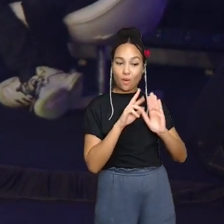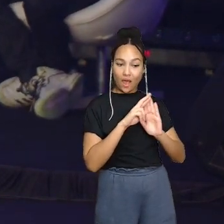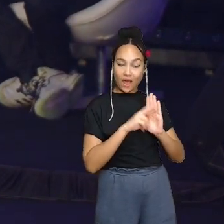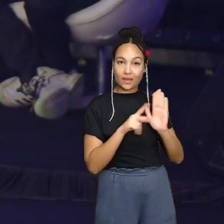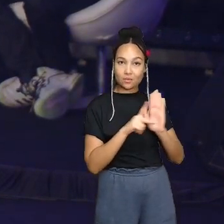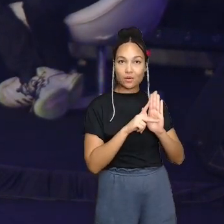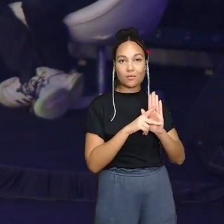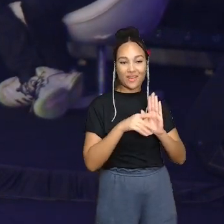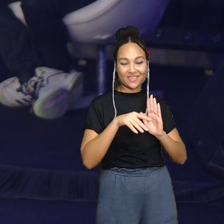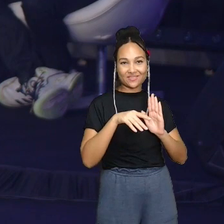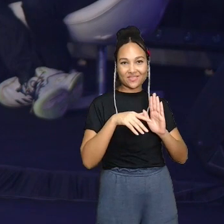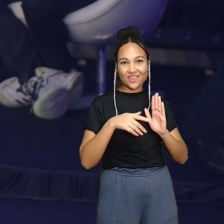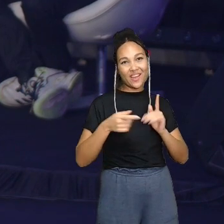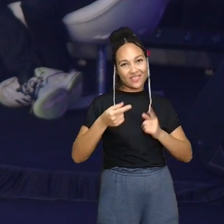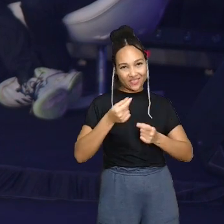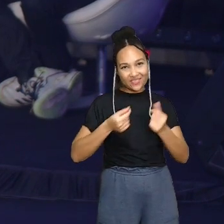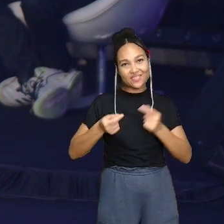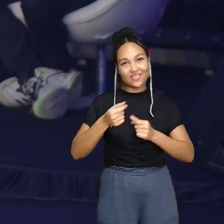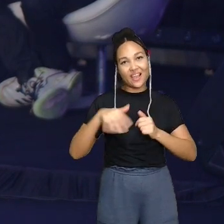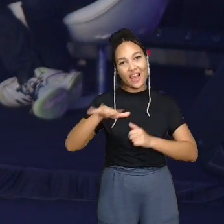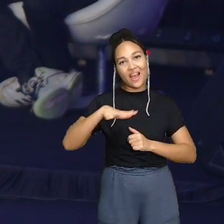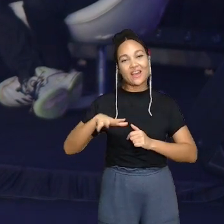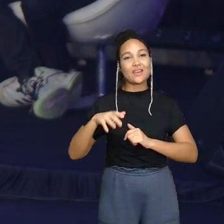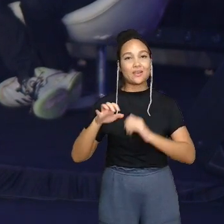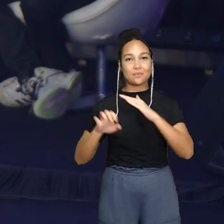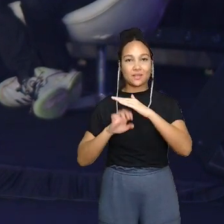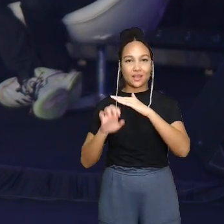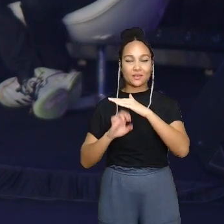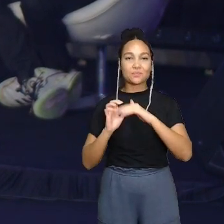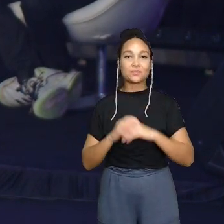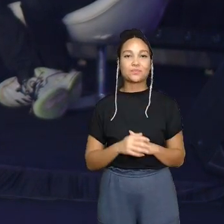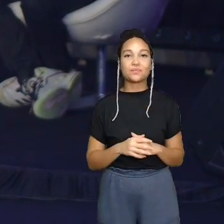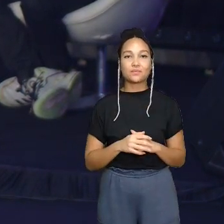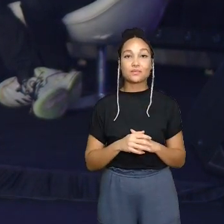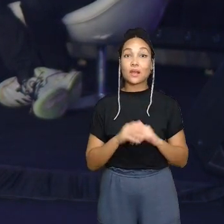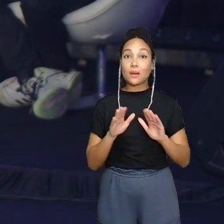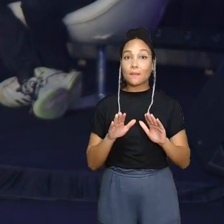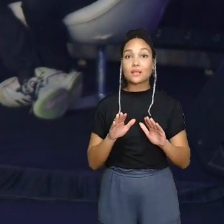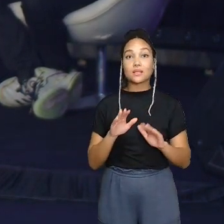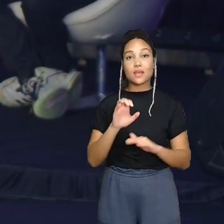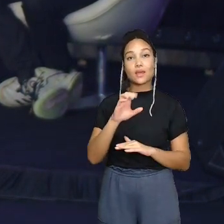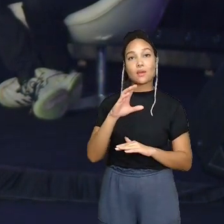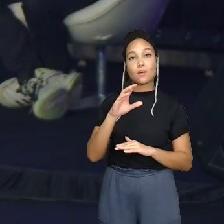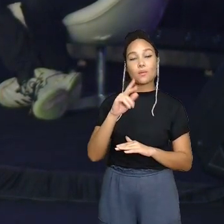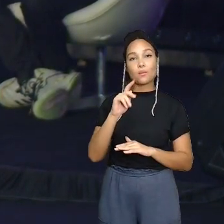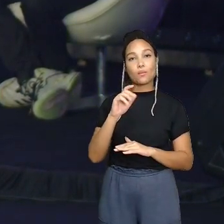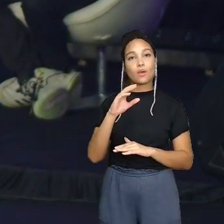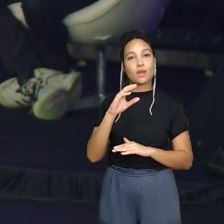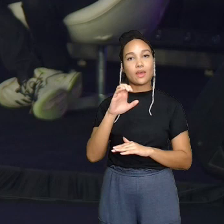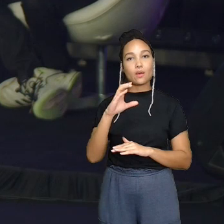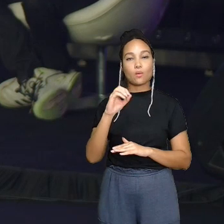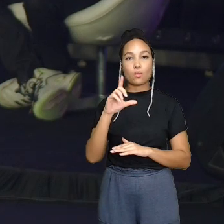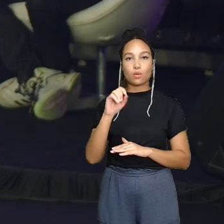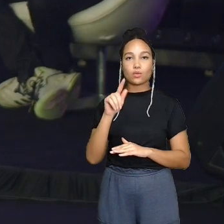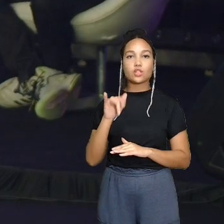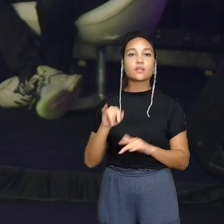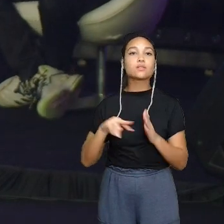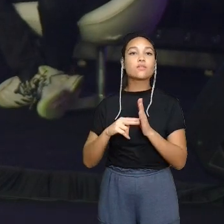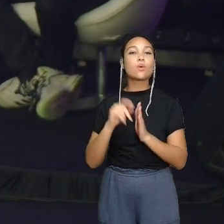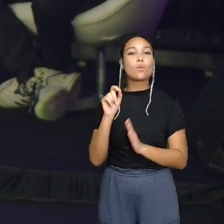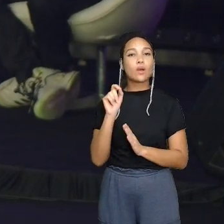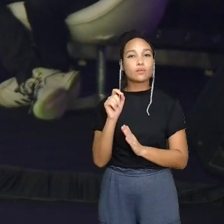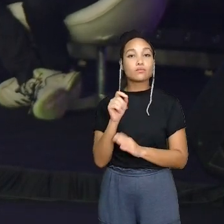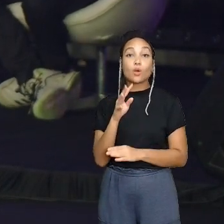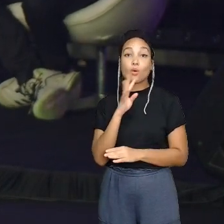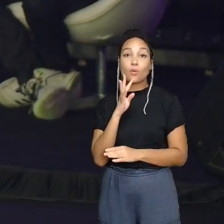mercado, como é muito dito no mundo corporativo. Mas a ecologia, ela significa, nos seus radicais, o conhecimento da